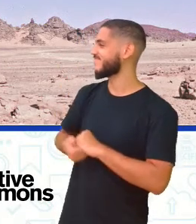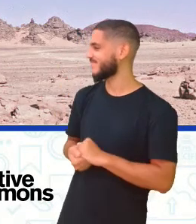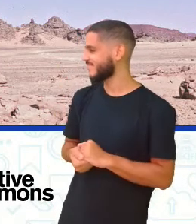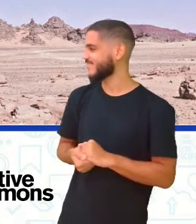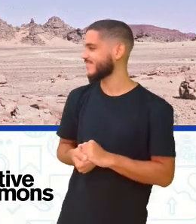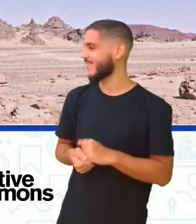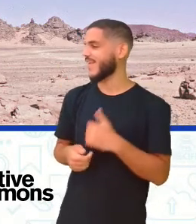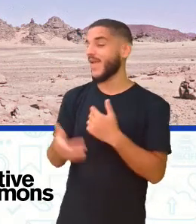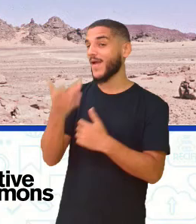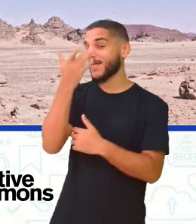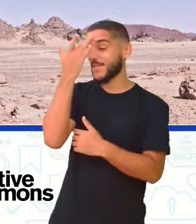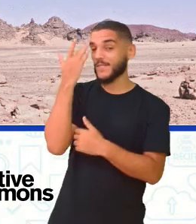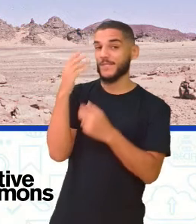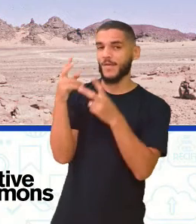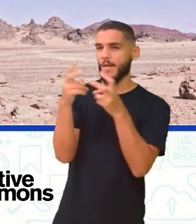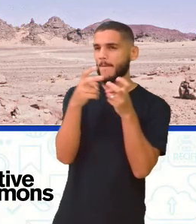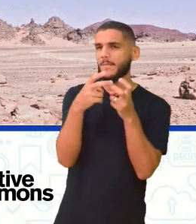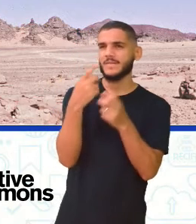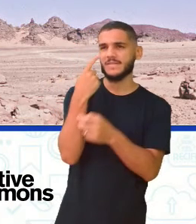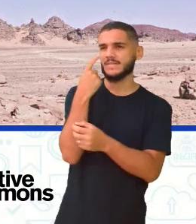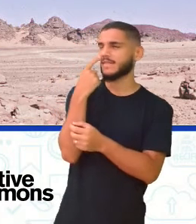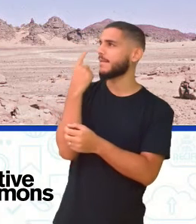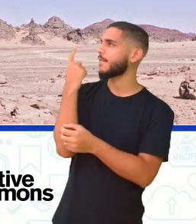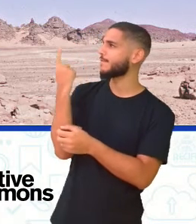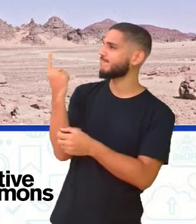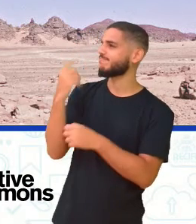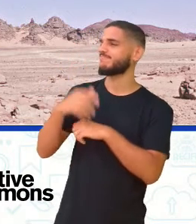tempo, como esse desgaste vai